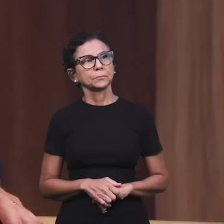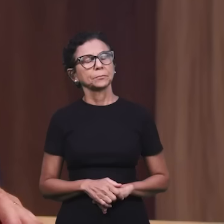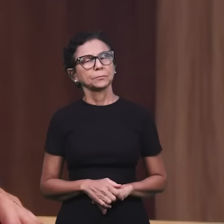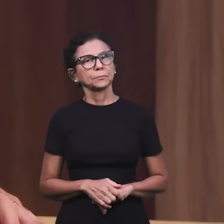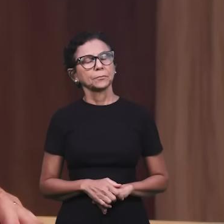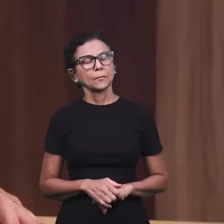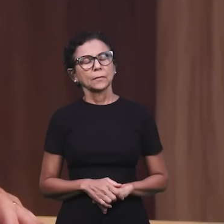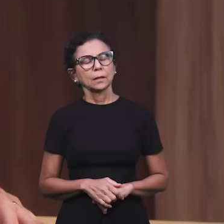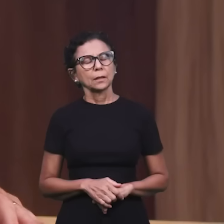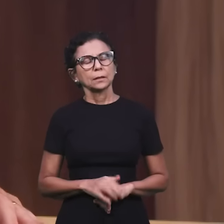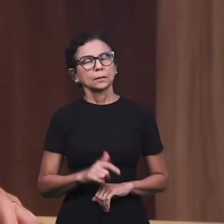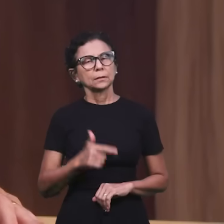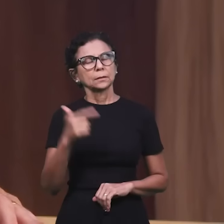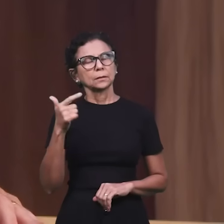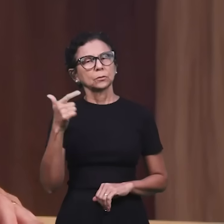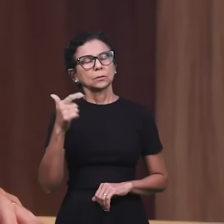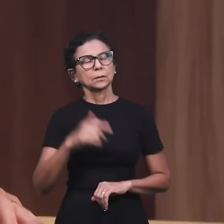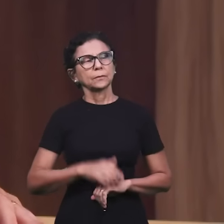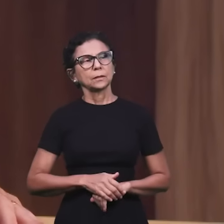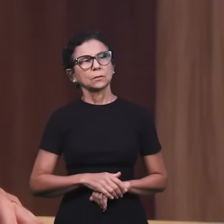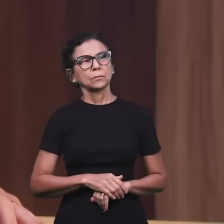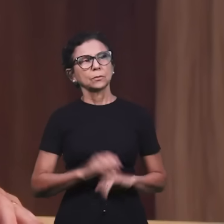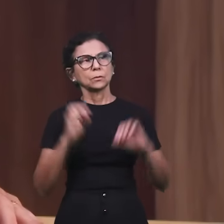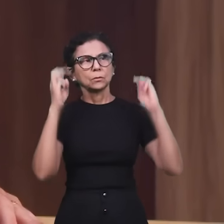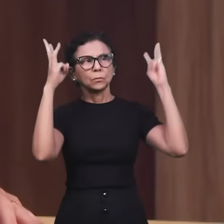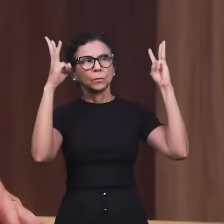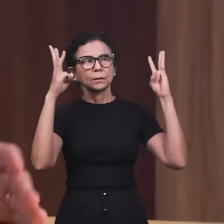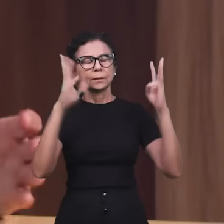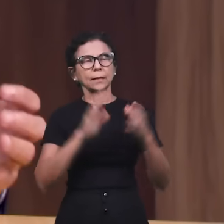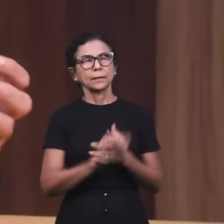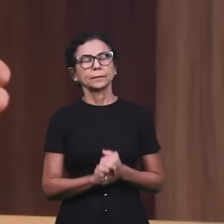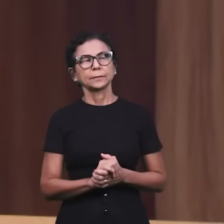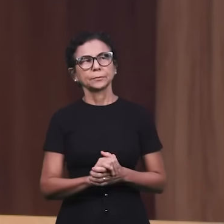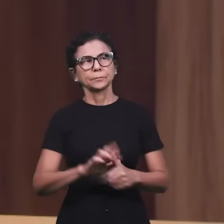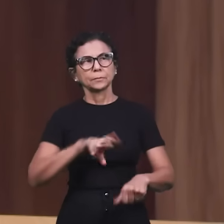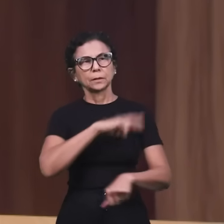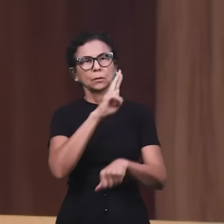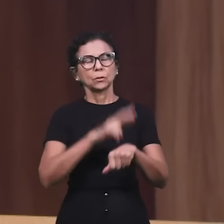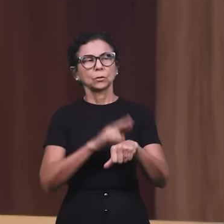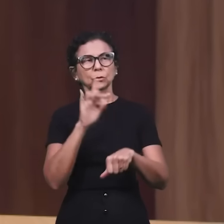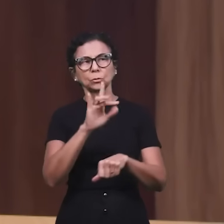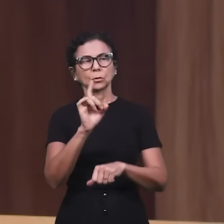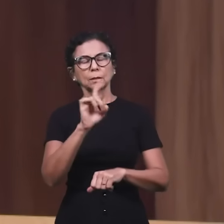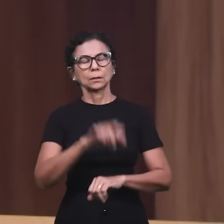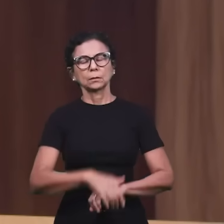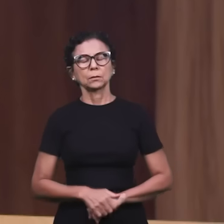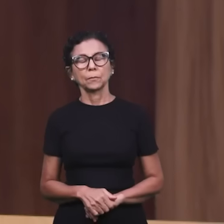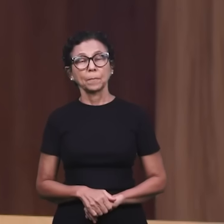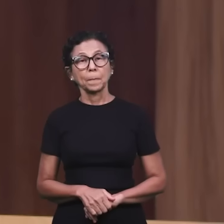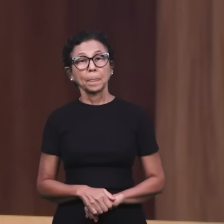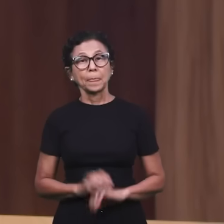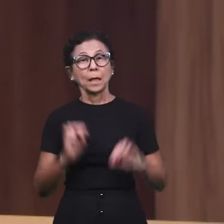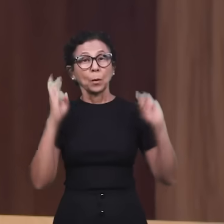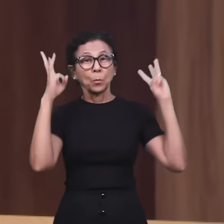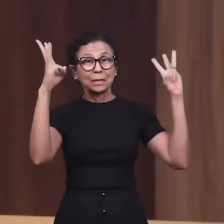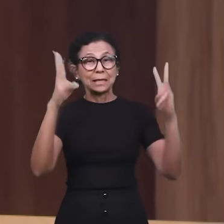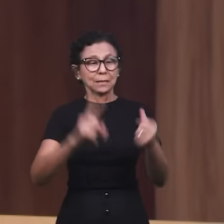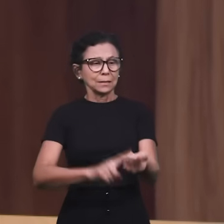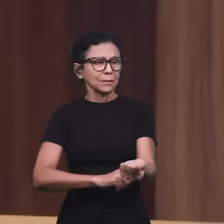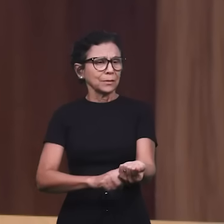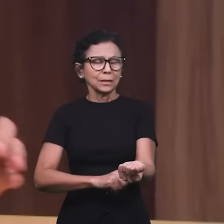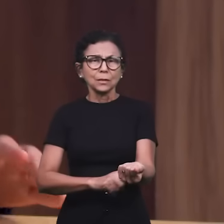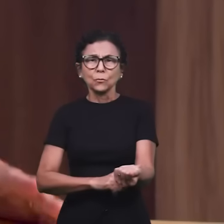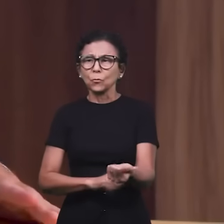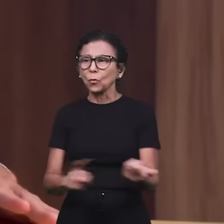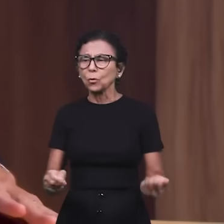mais. Não, só fala com ela. Ele estava muito tenso, porque o povo estava pressionando ele demais, porque estava sem água, estava